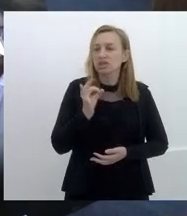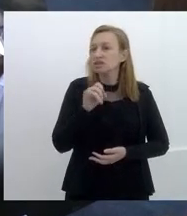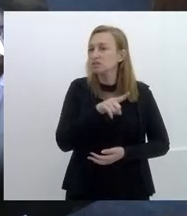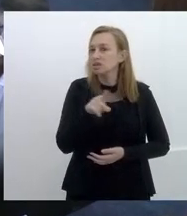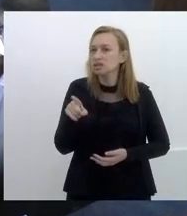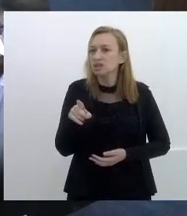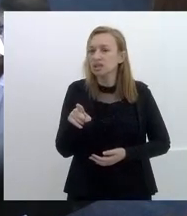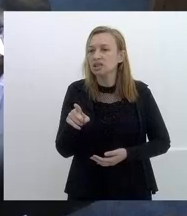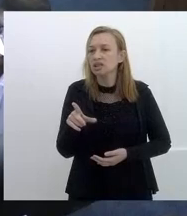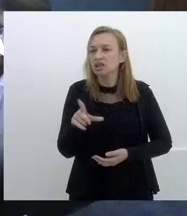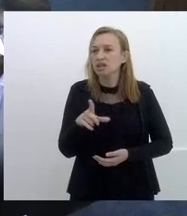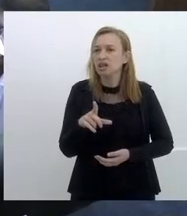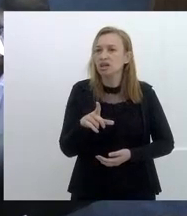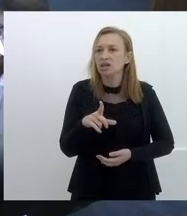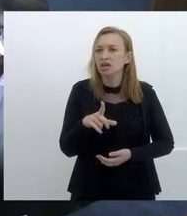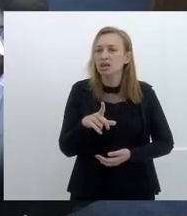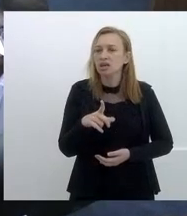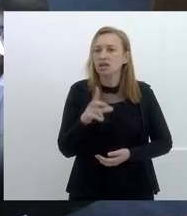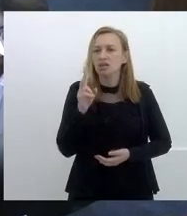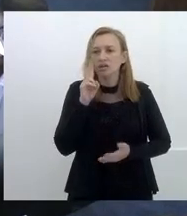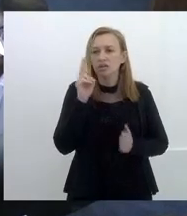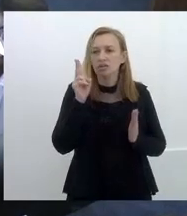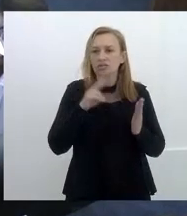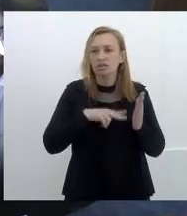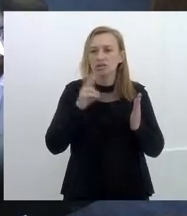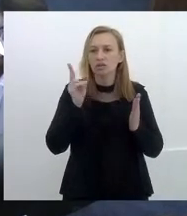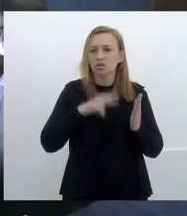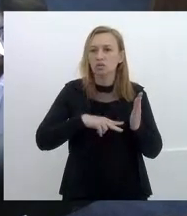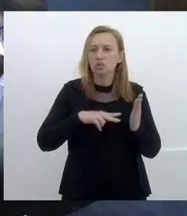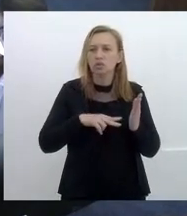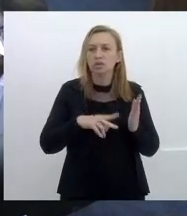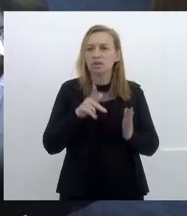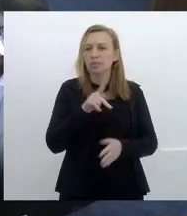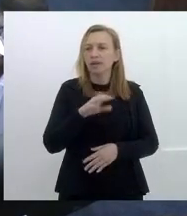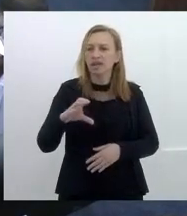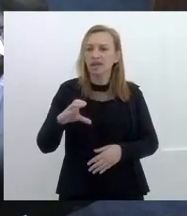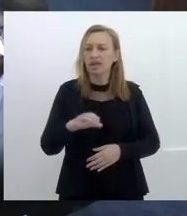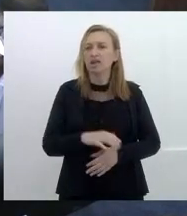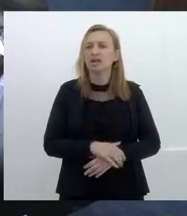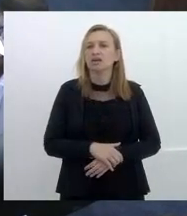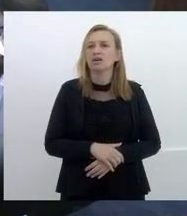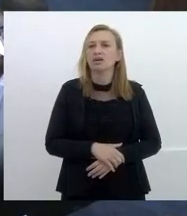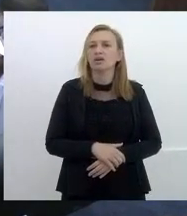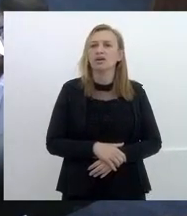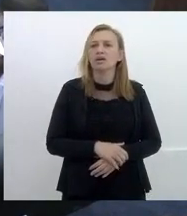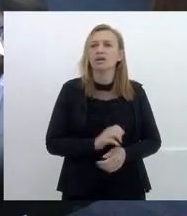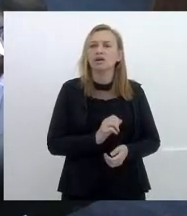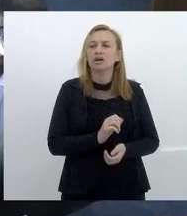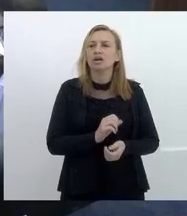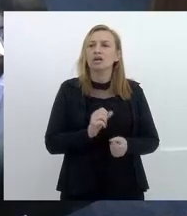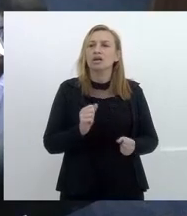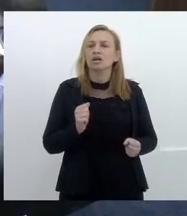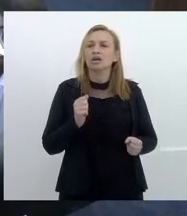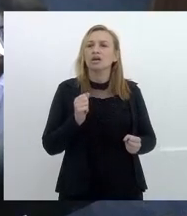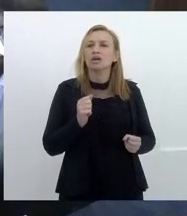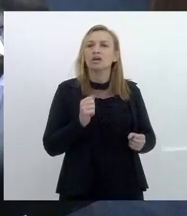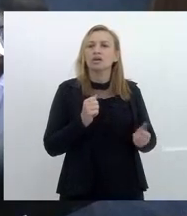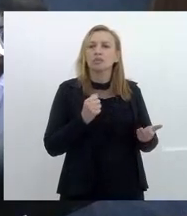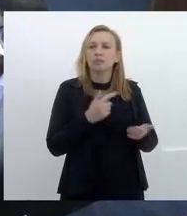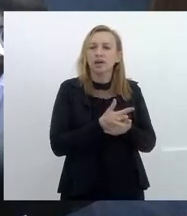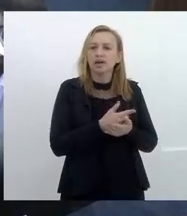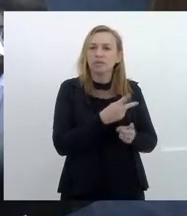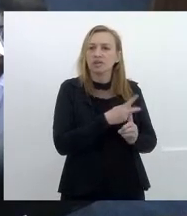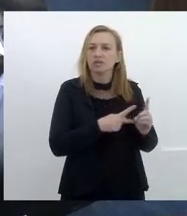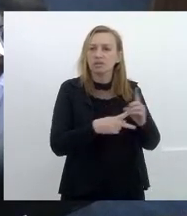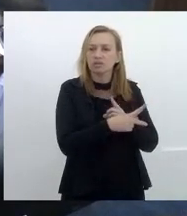já detiveram na na leitura da PEC a isenção de contribuição continua